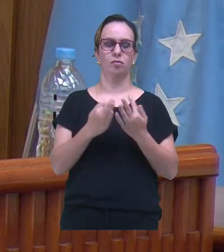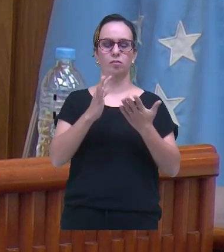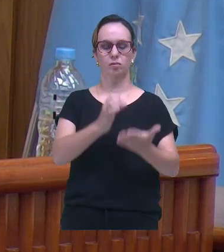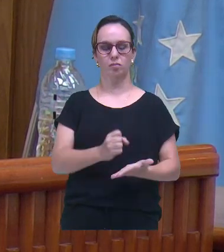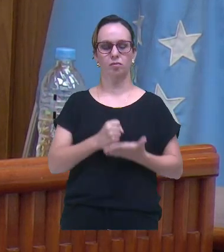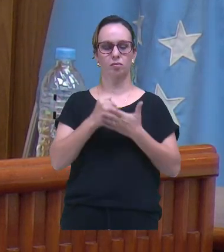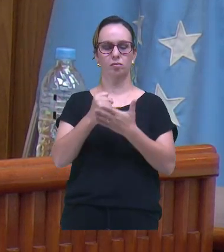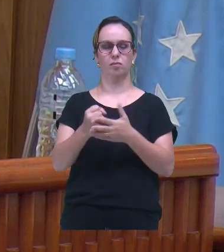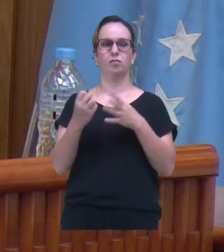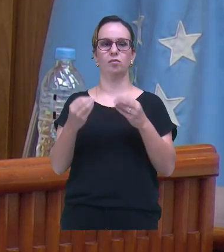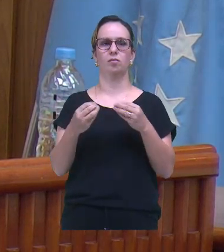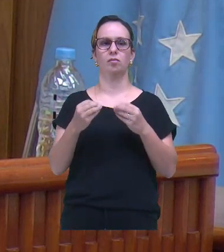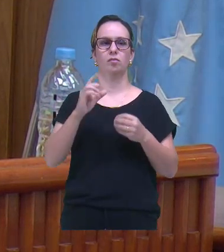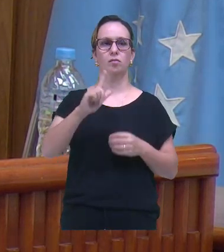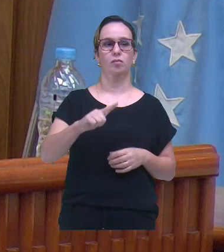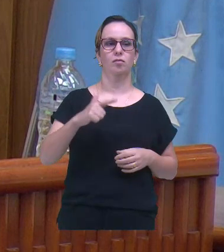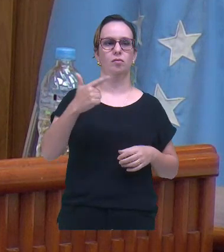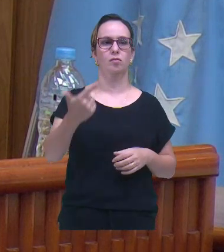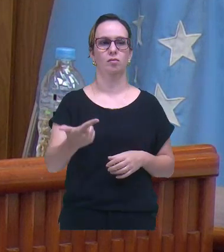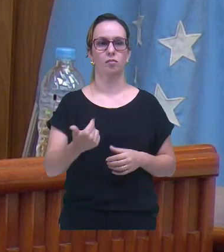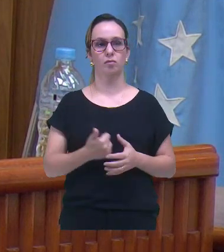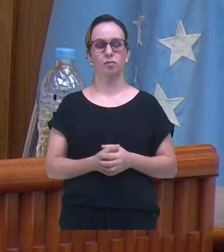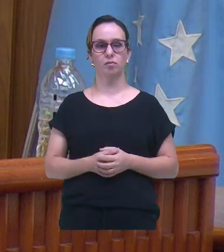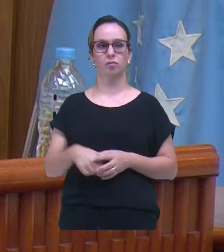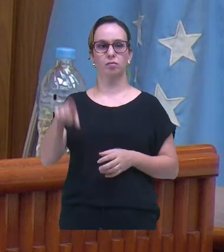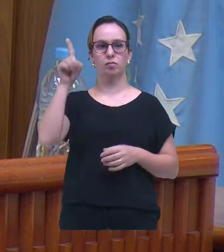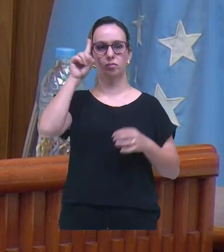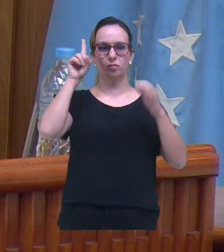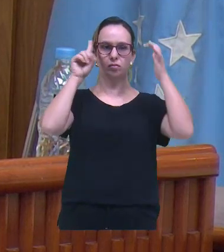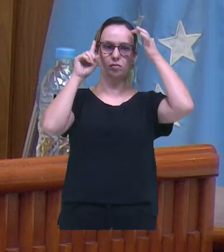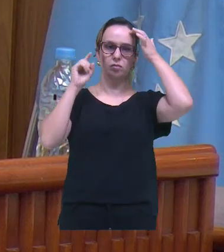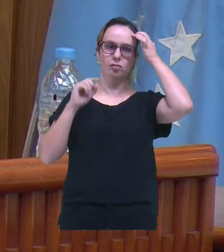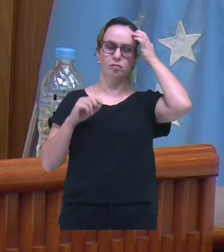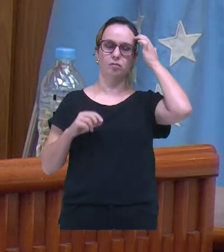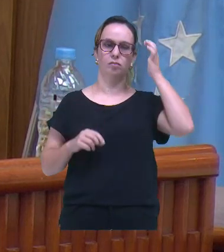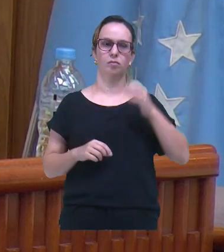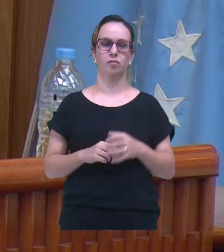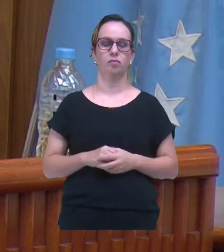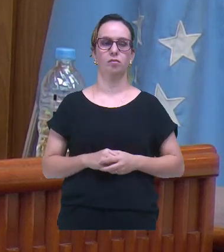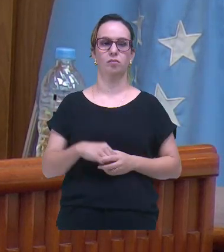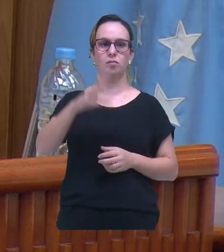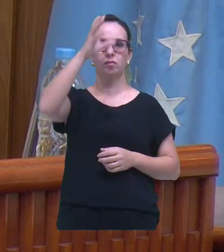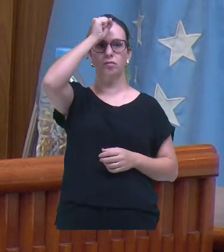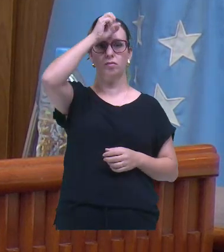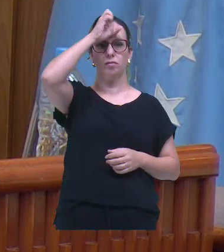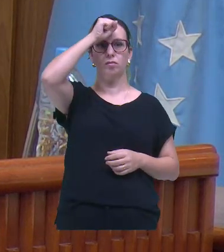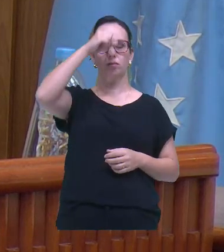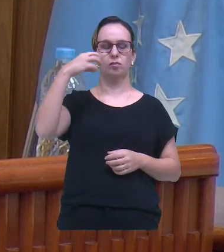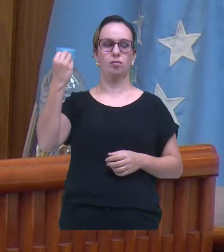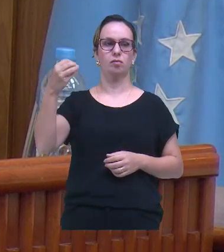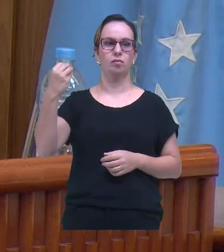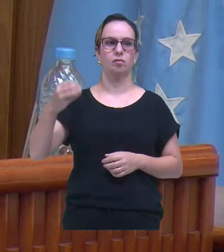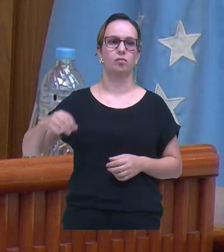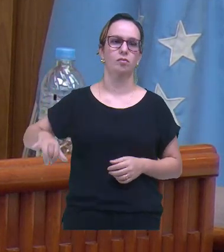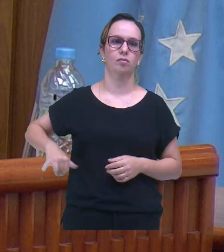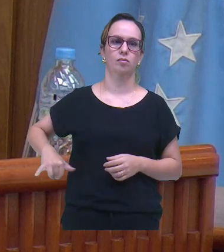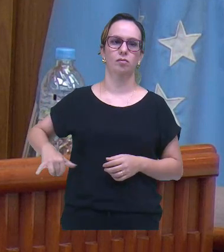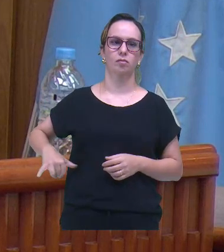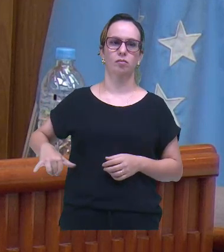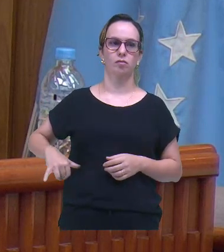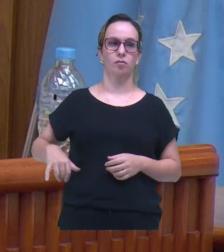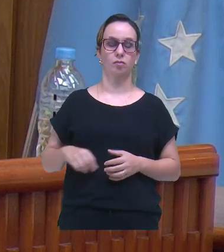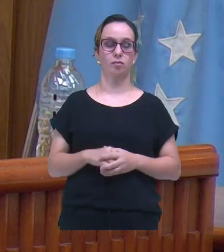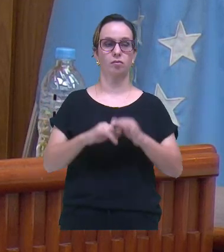outras. Nessa jornada diária e incansável, aprendemos o quanto é sofrido e doloroso o